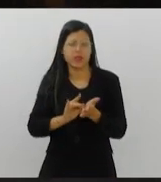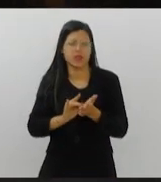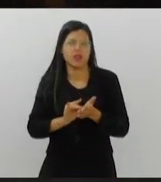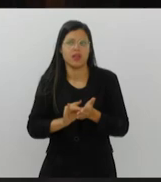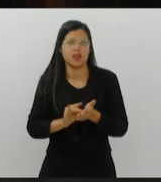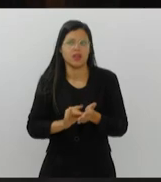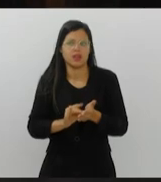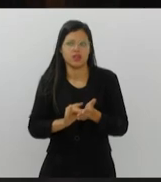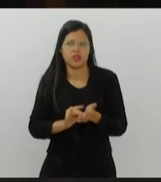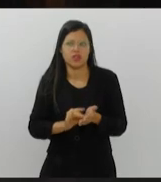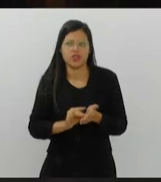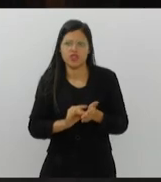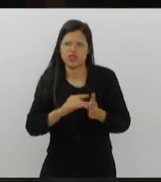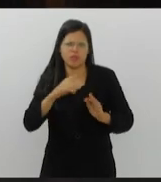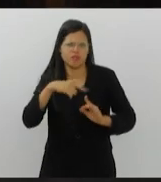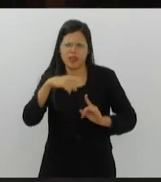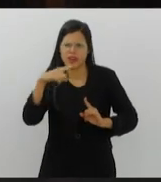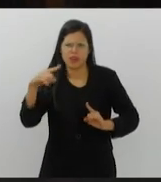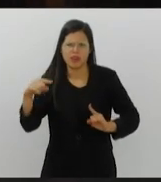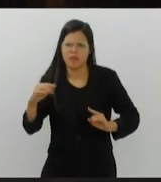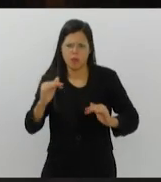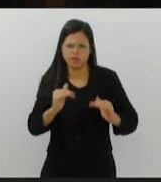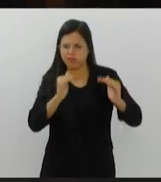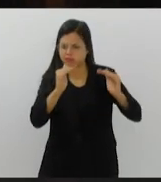estiver, naquele patamar você vai aprender.